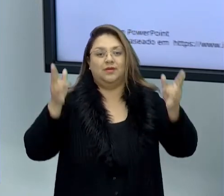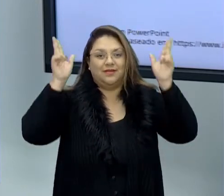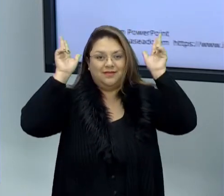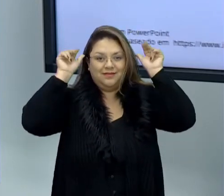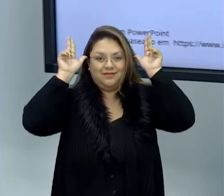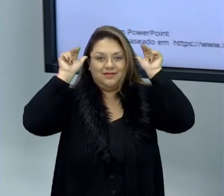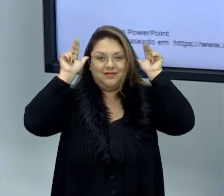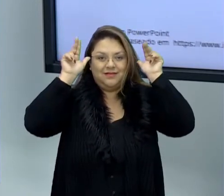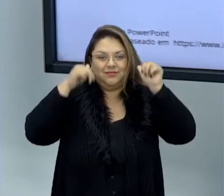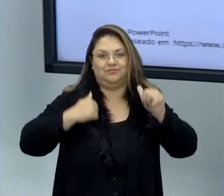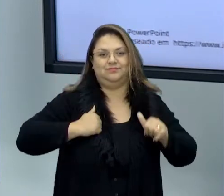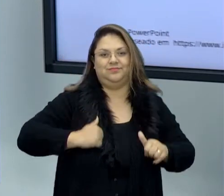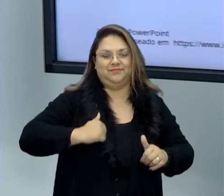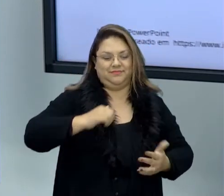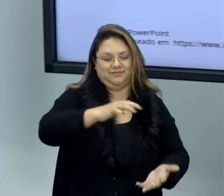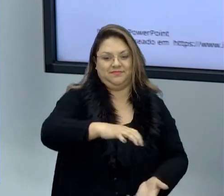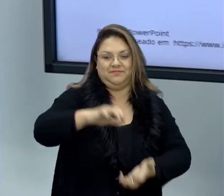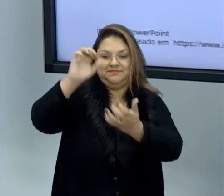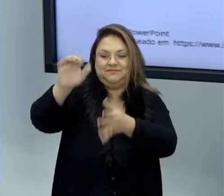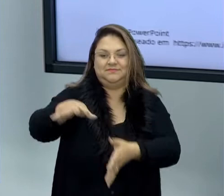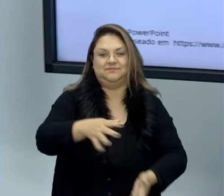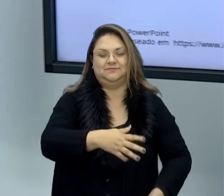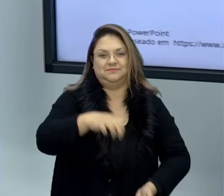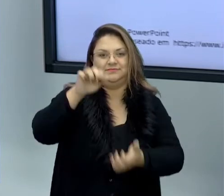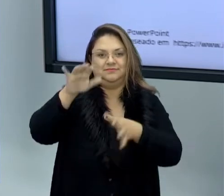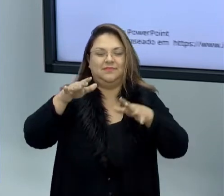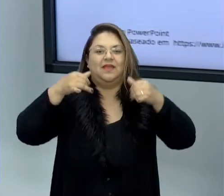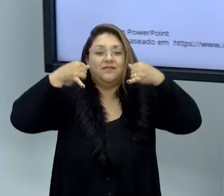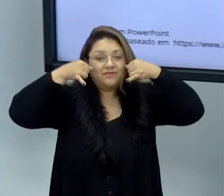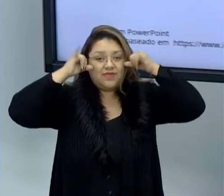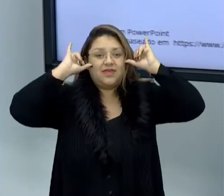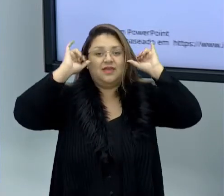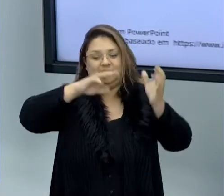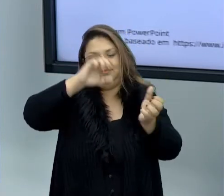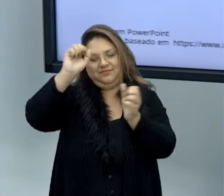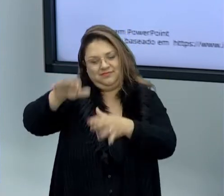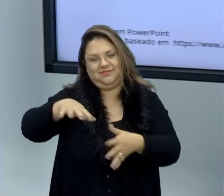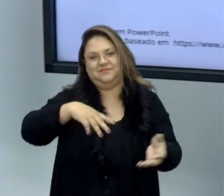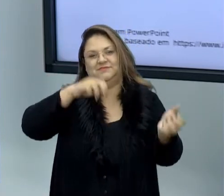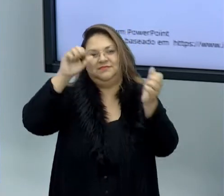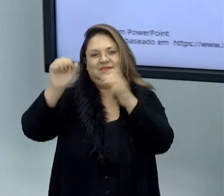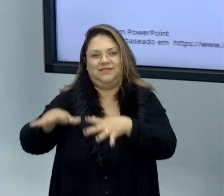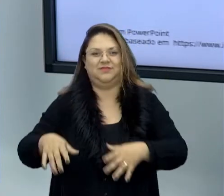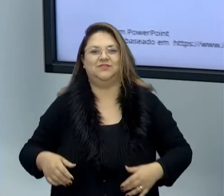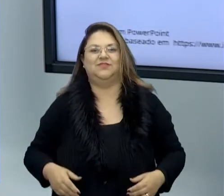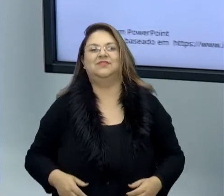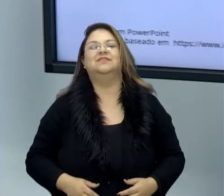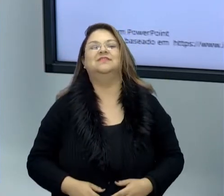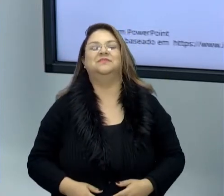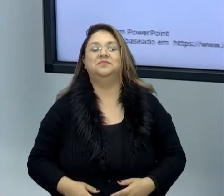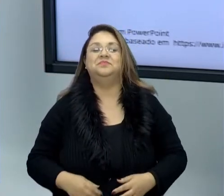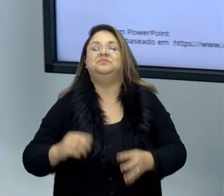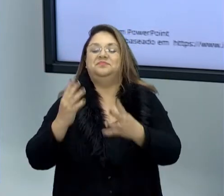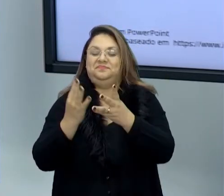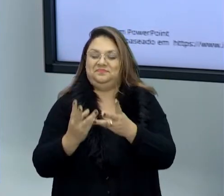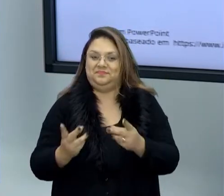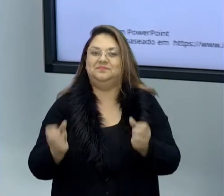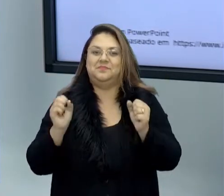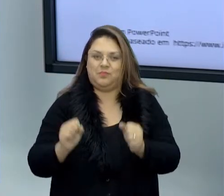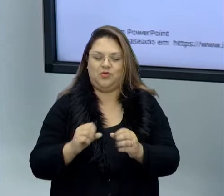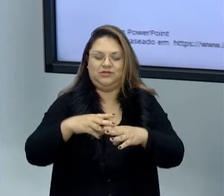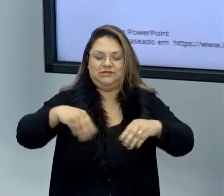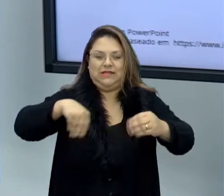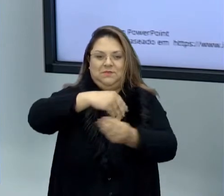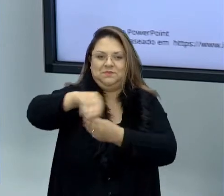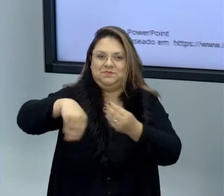cavalos, tá? De vaca, né? Para pôr aí na sua horta, no seu quintal, na sua plantação.